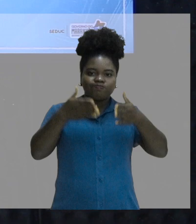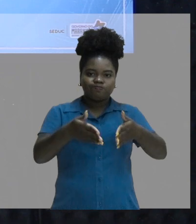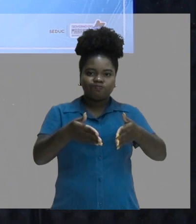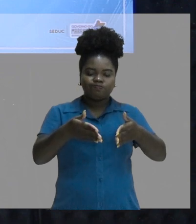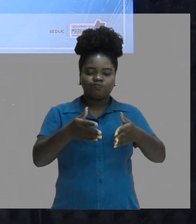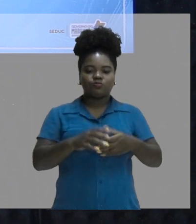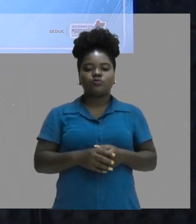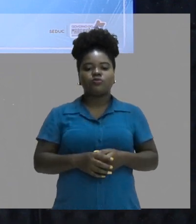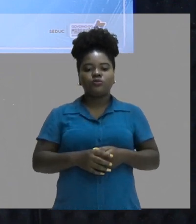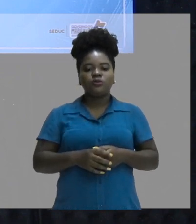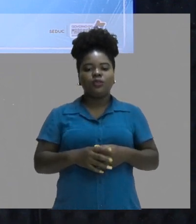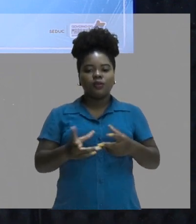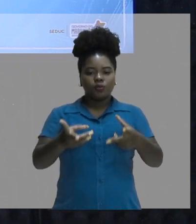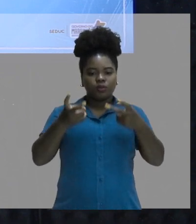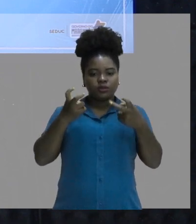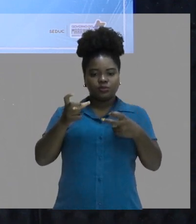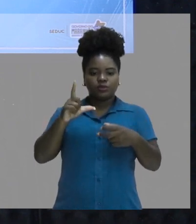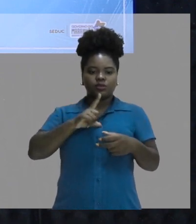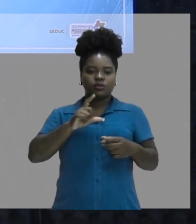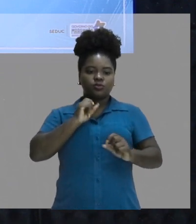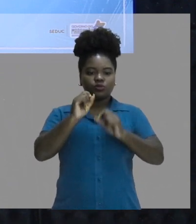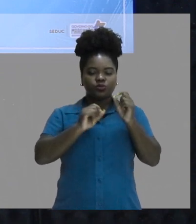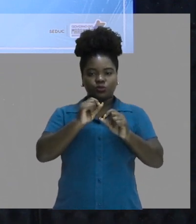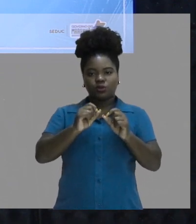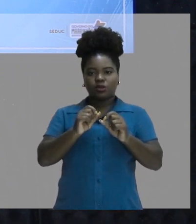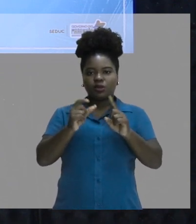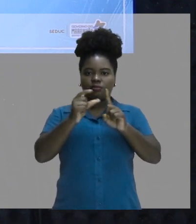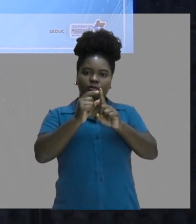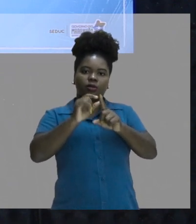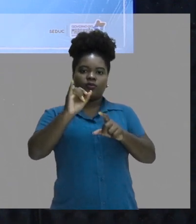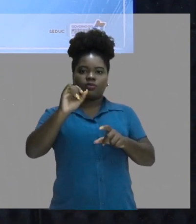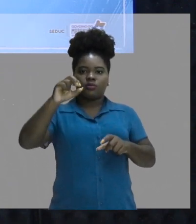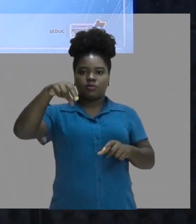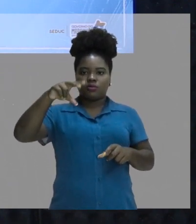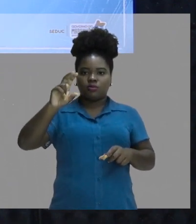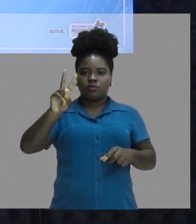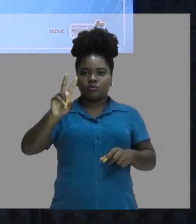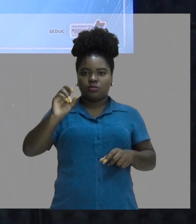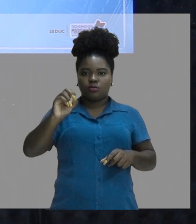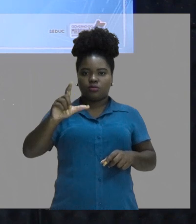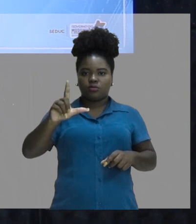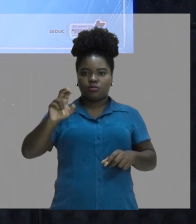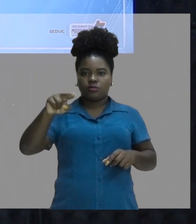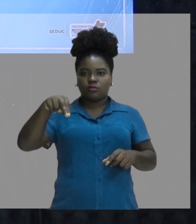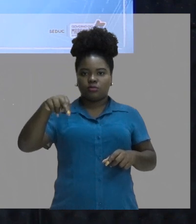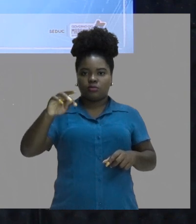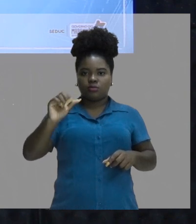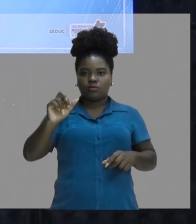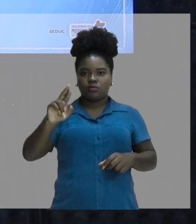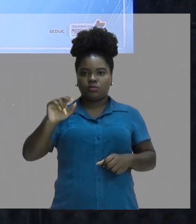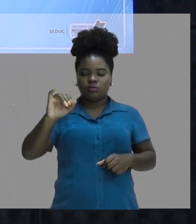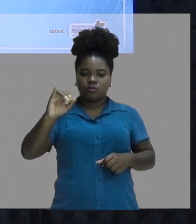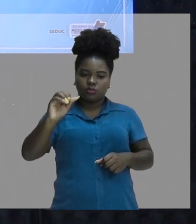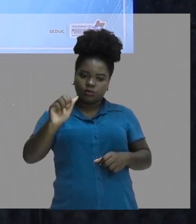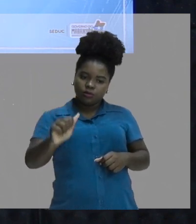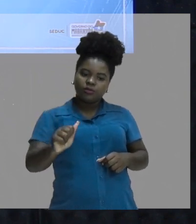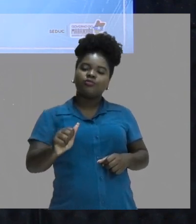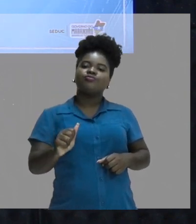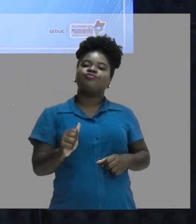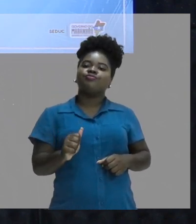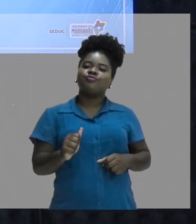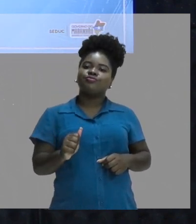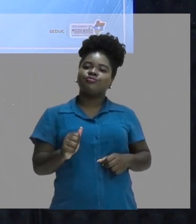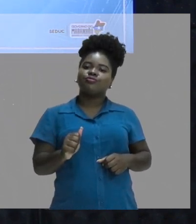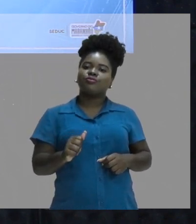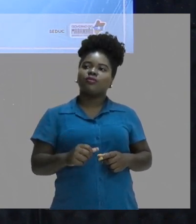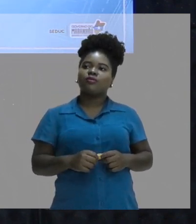ó, involuntária. A contração do nosso miocárdio, do músculo estriado cardíaco, ela é o quê? Ela